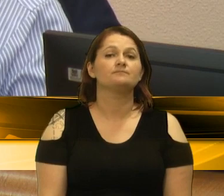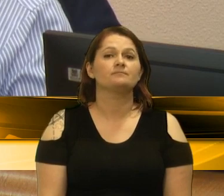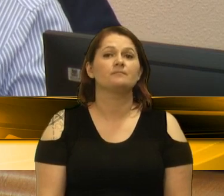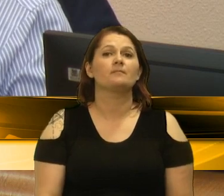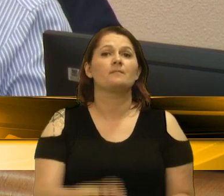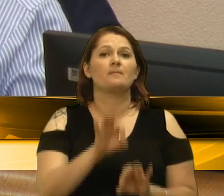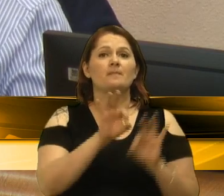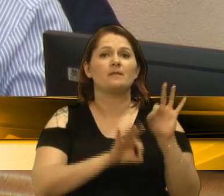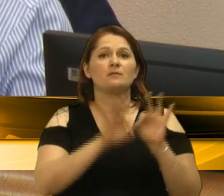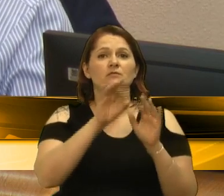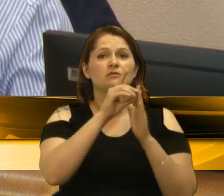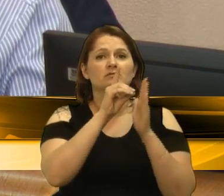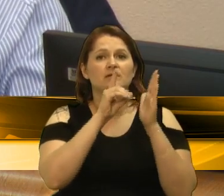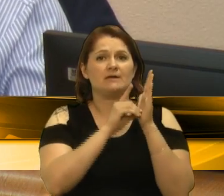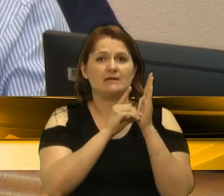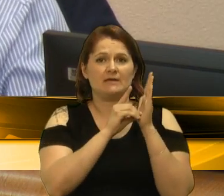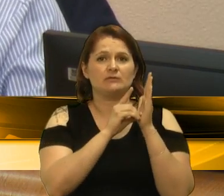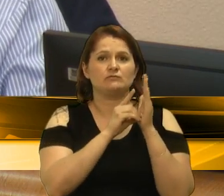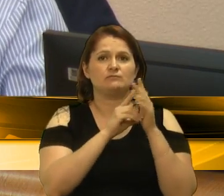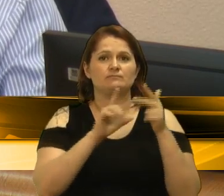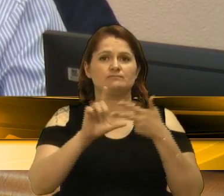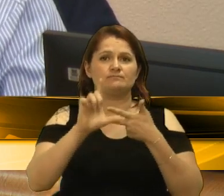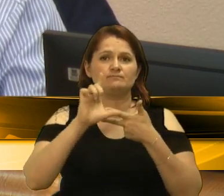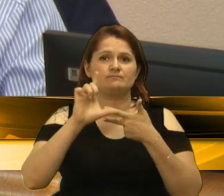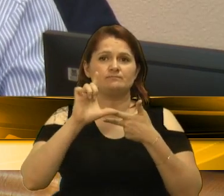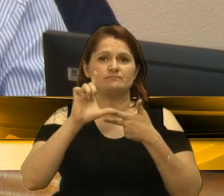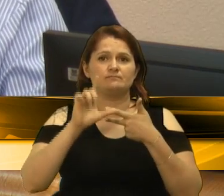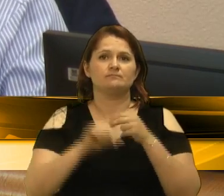Projeto de decreto legislativo.